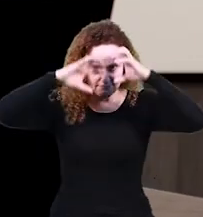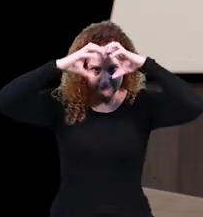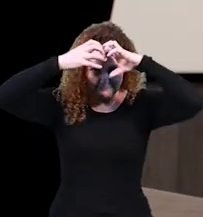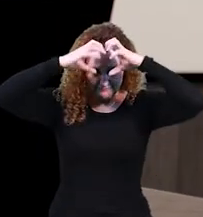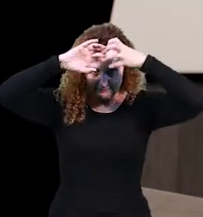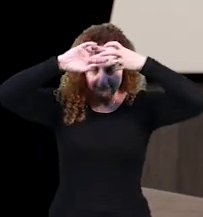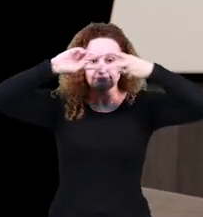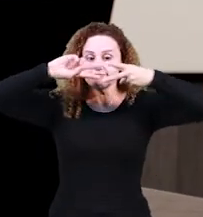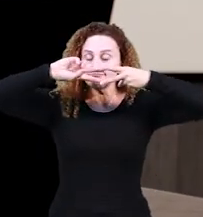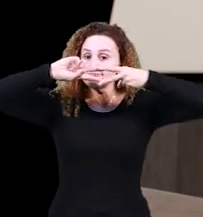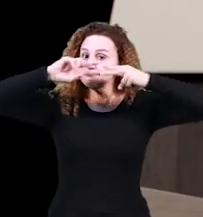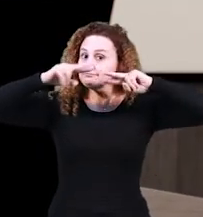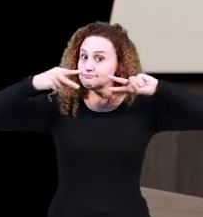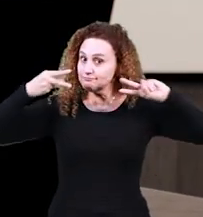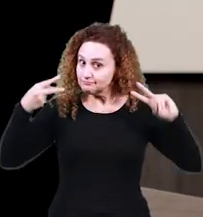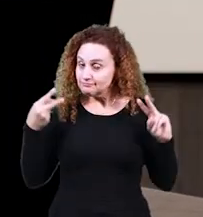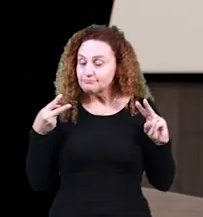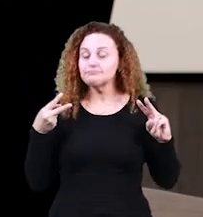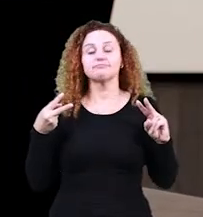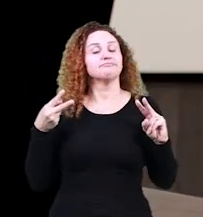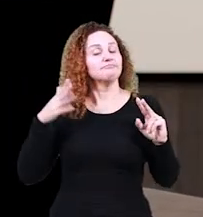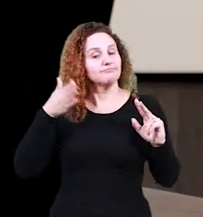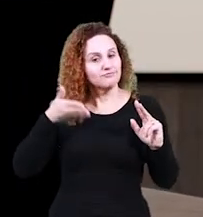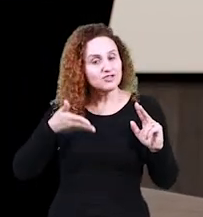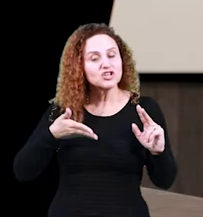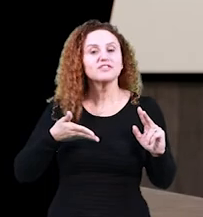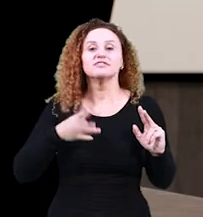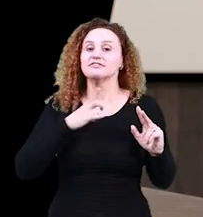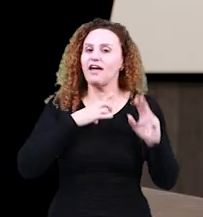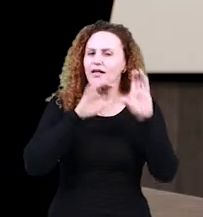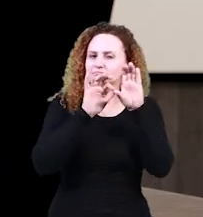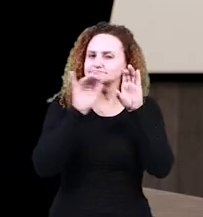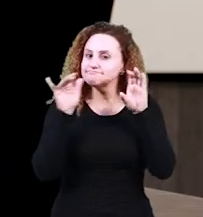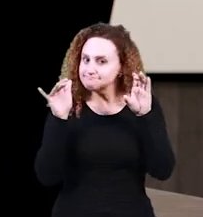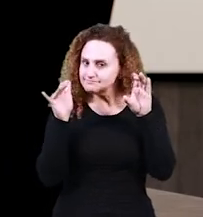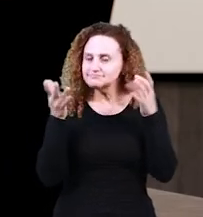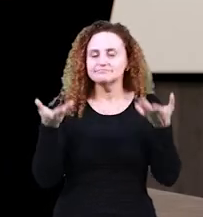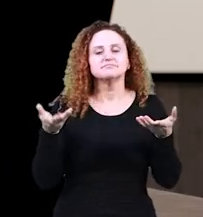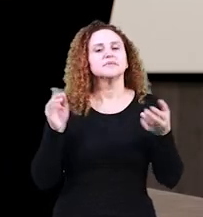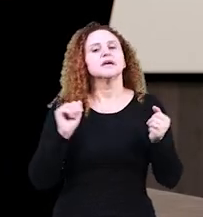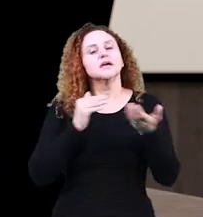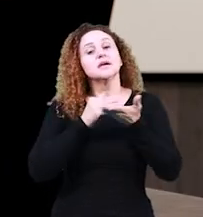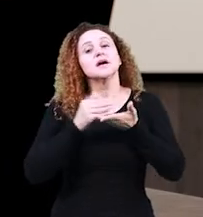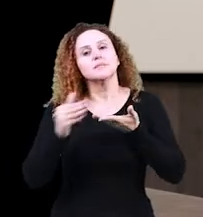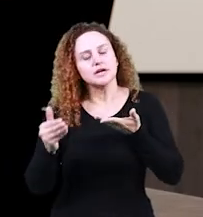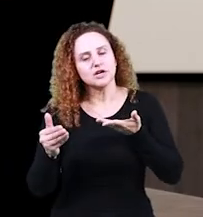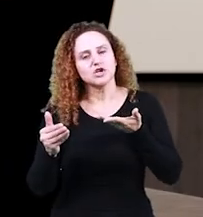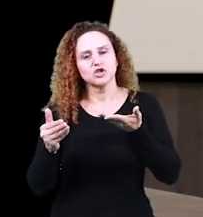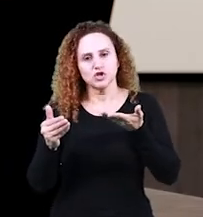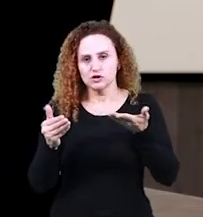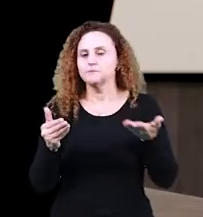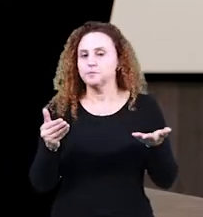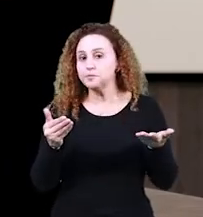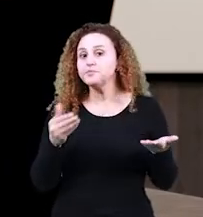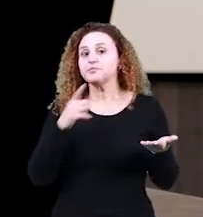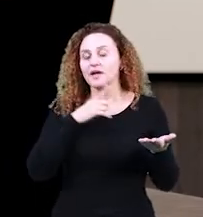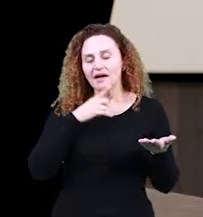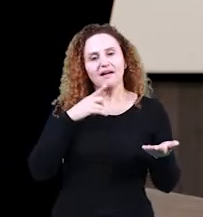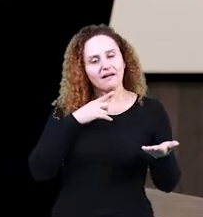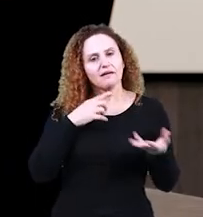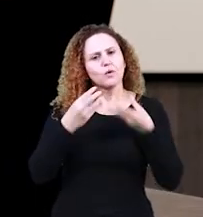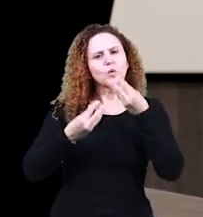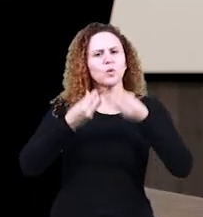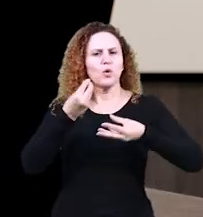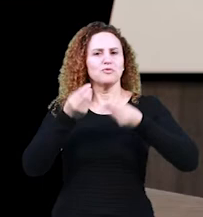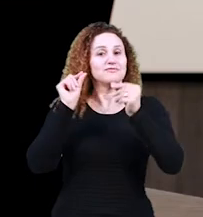essa essa essa essa equação essa fórmula E aí a partir dessa fórmulas